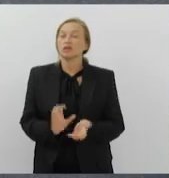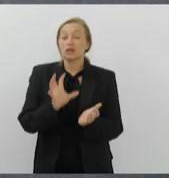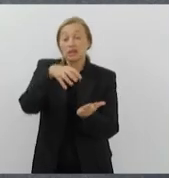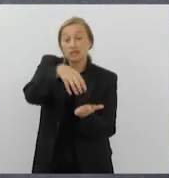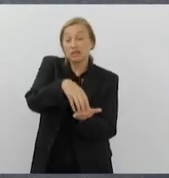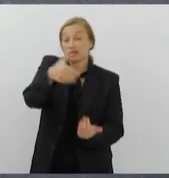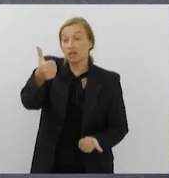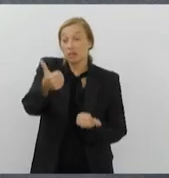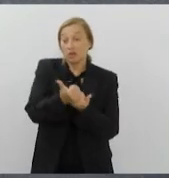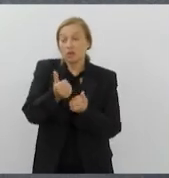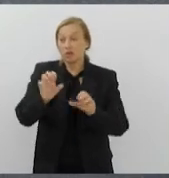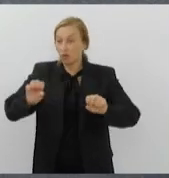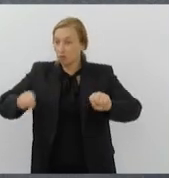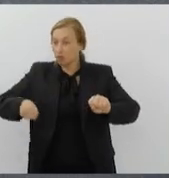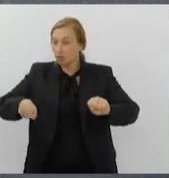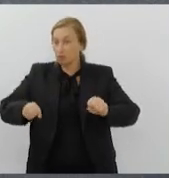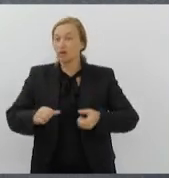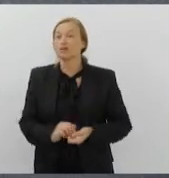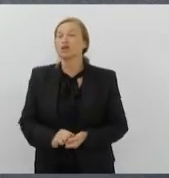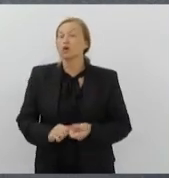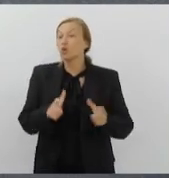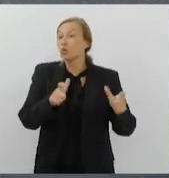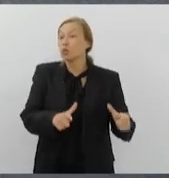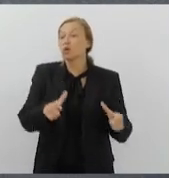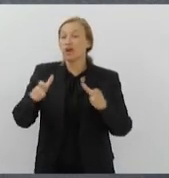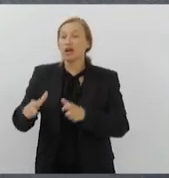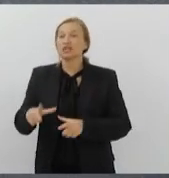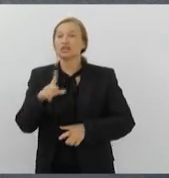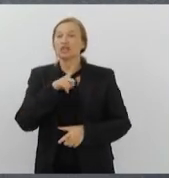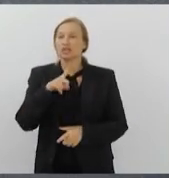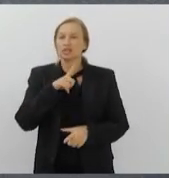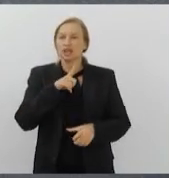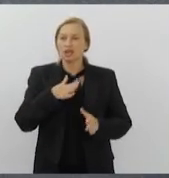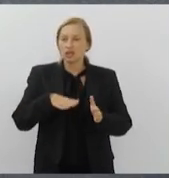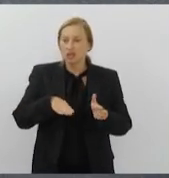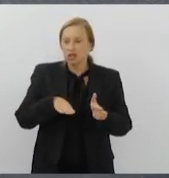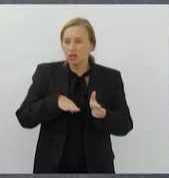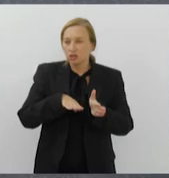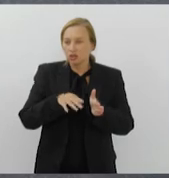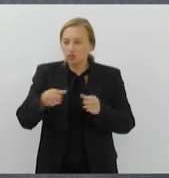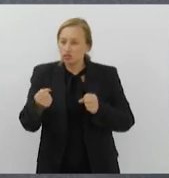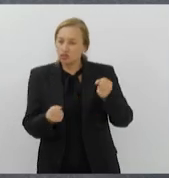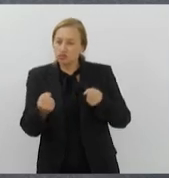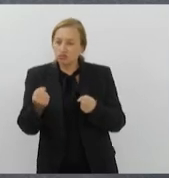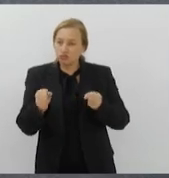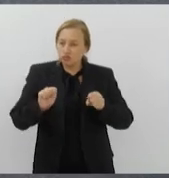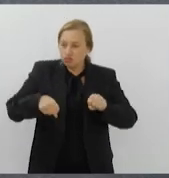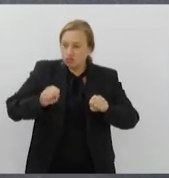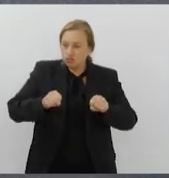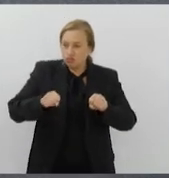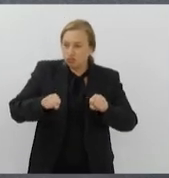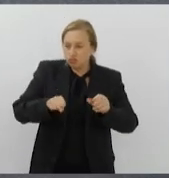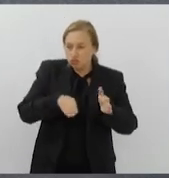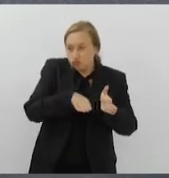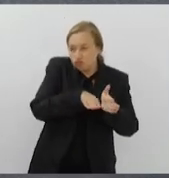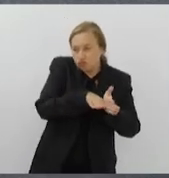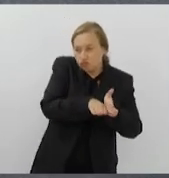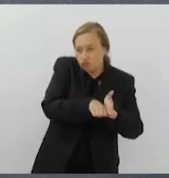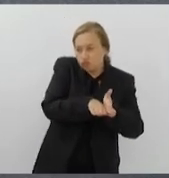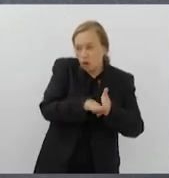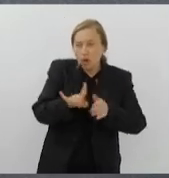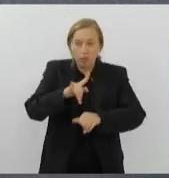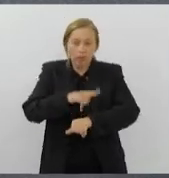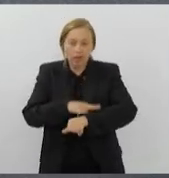apoio aos motoboys. Lugares que a gente tenha estacionamento para motos e bicicletas, banheiros, sala de